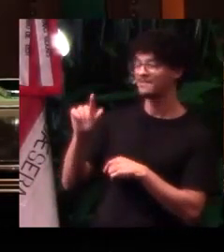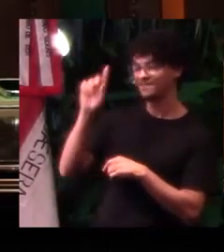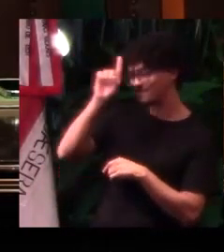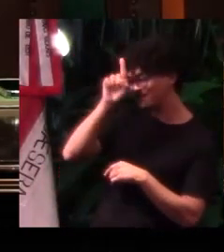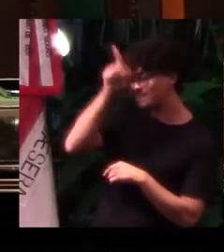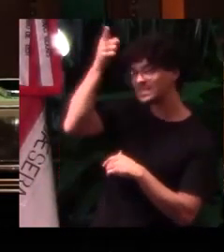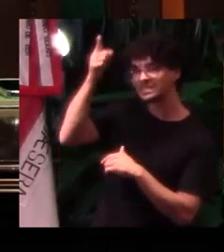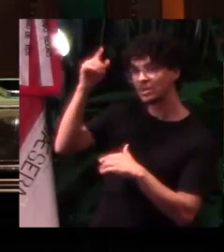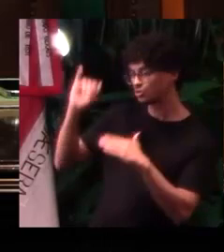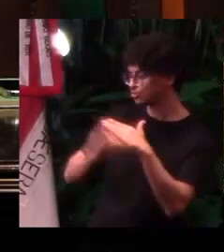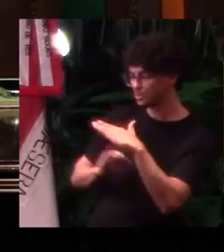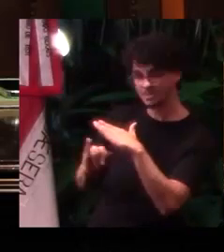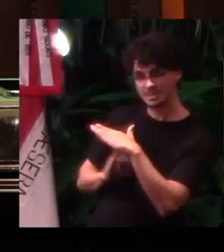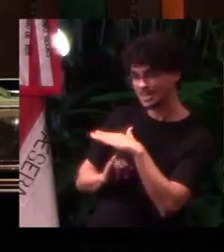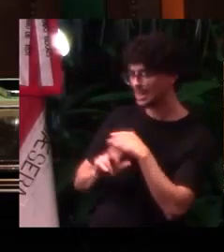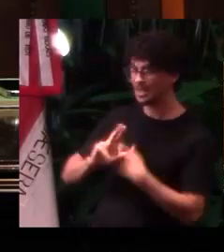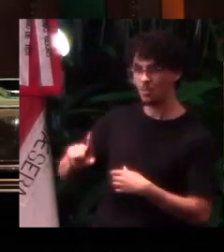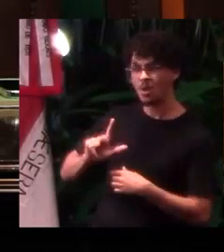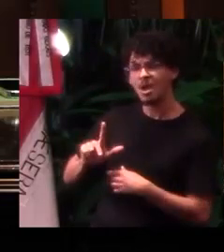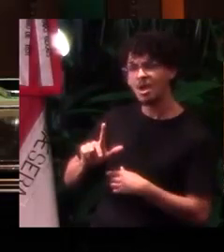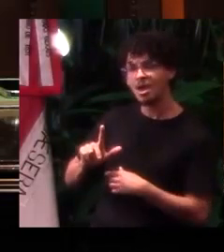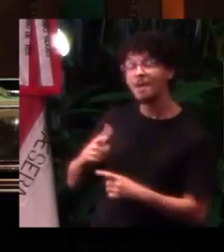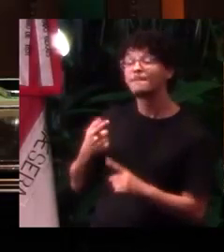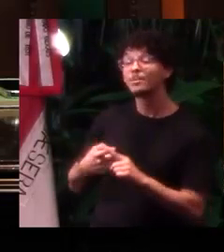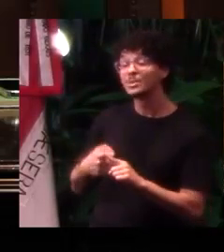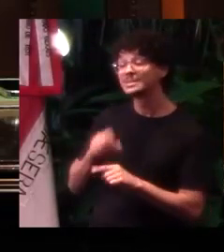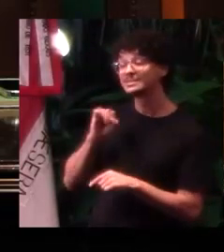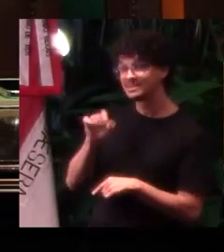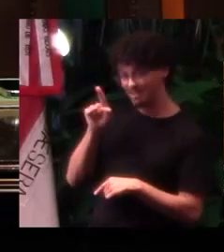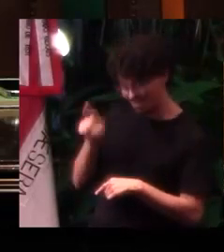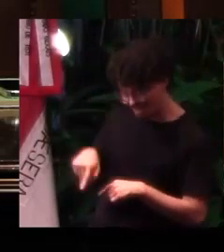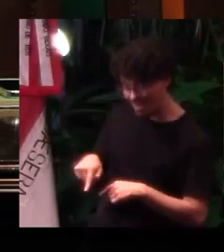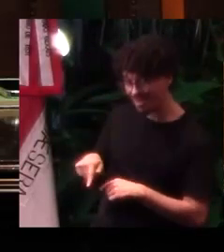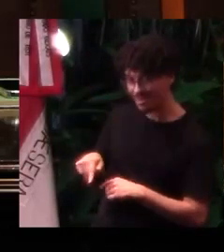porque se ela fosse uma ficção institucionalizada,